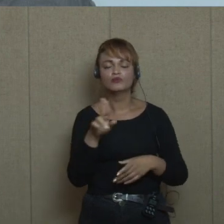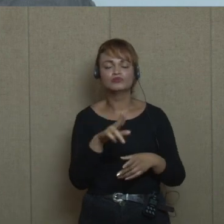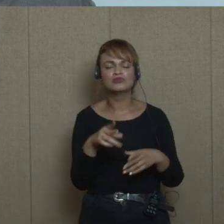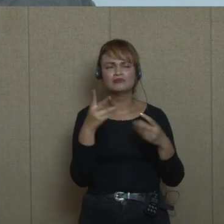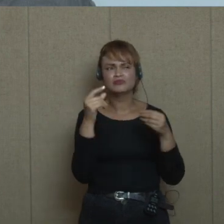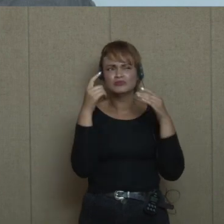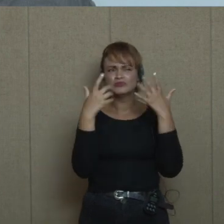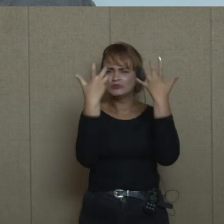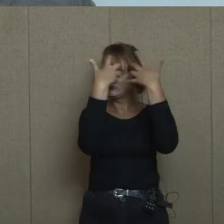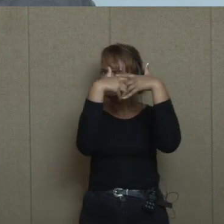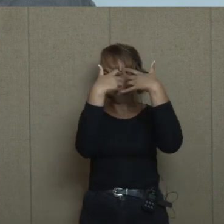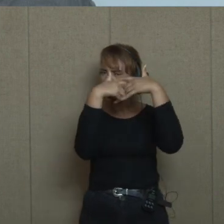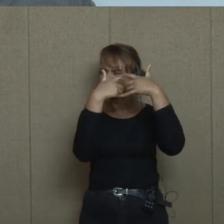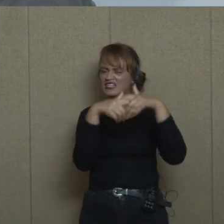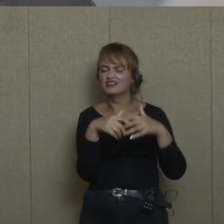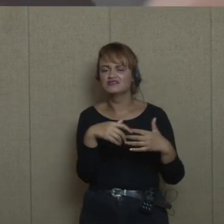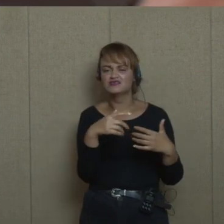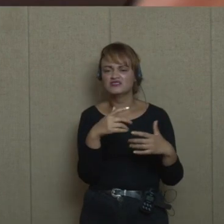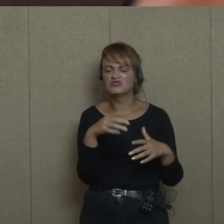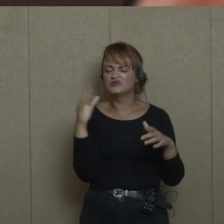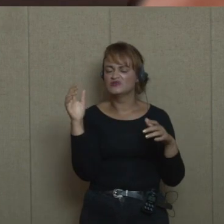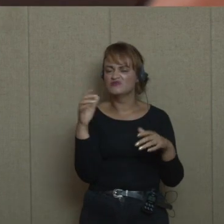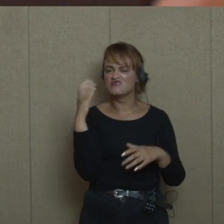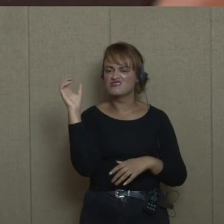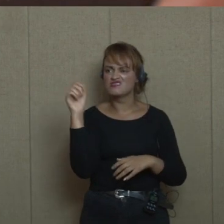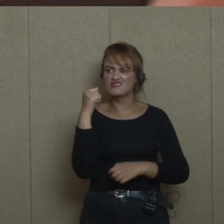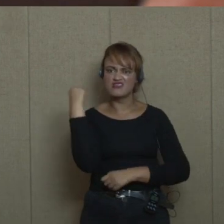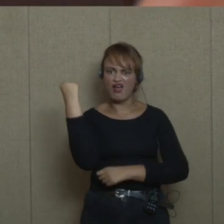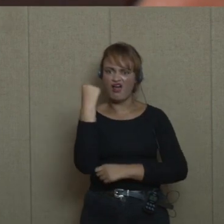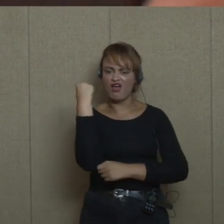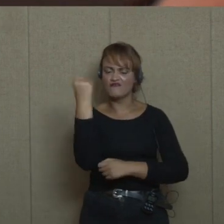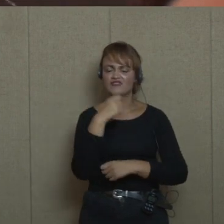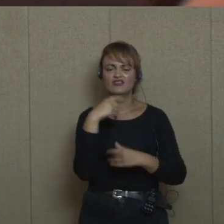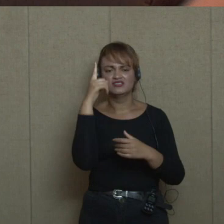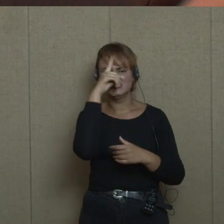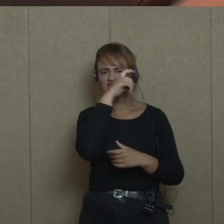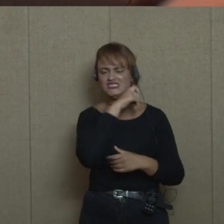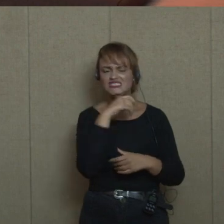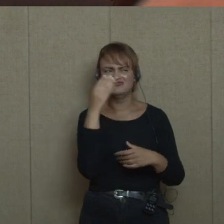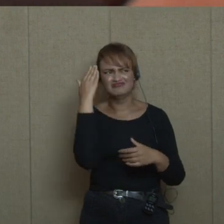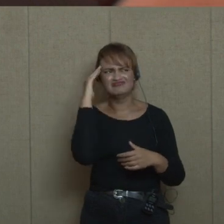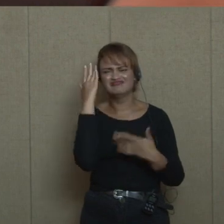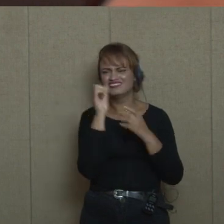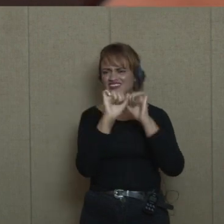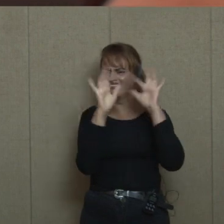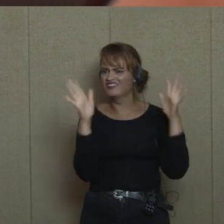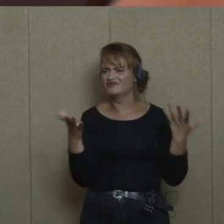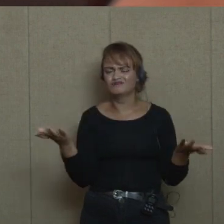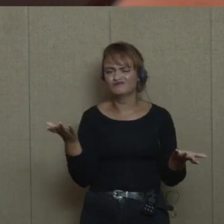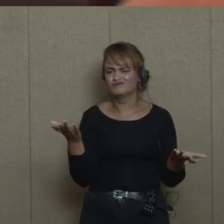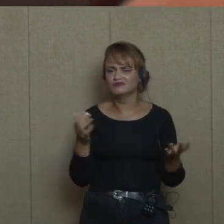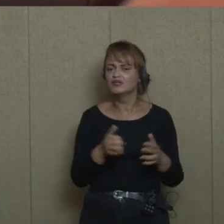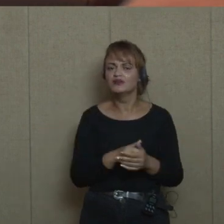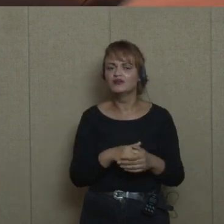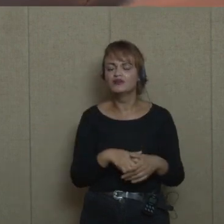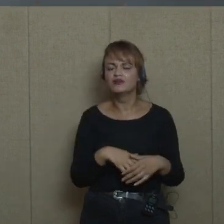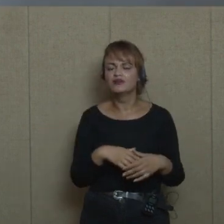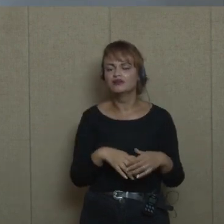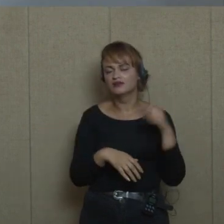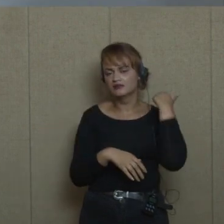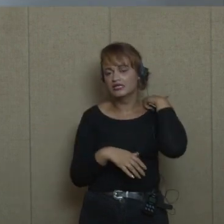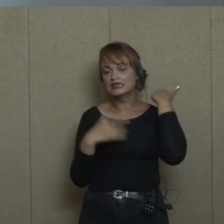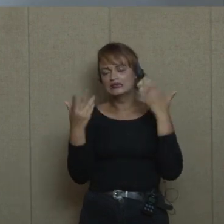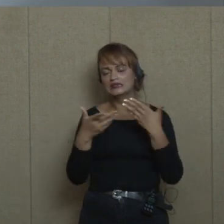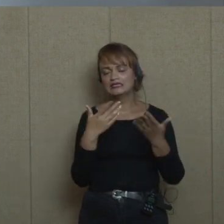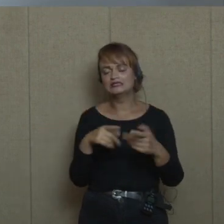complexo, exótico, animal, e é muito difícil de entender e se falar e se cooperar, até mesmo